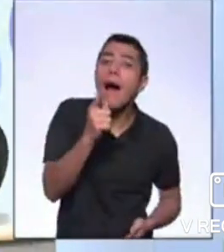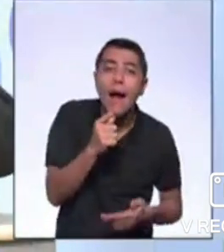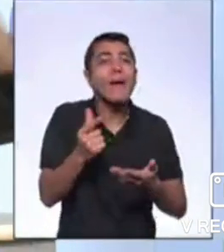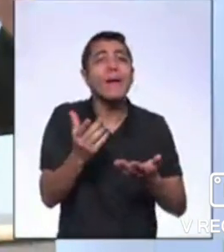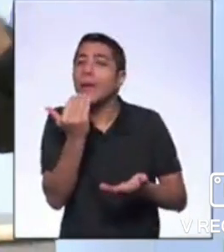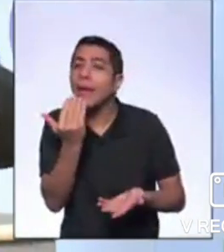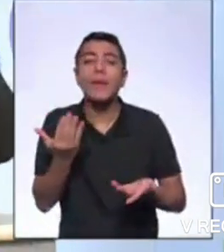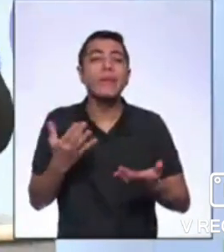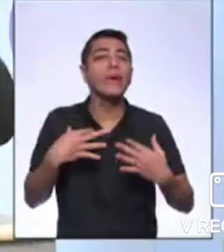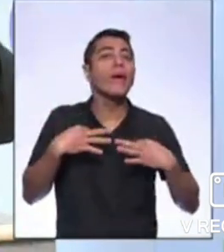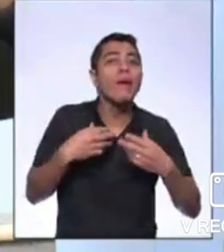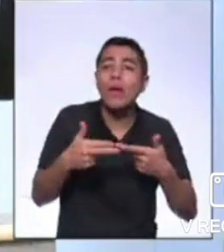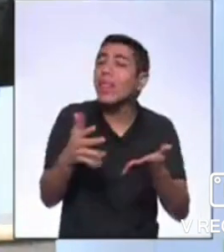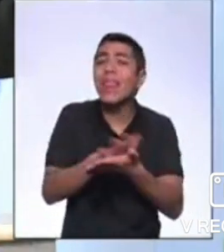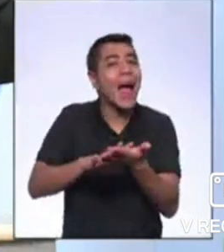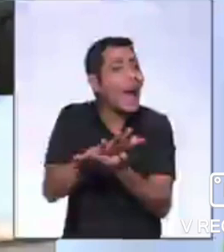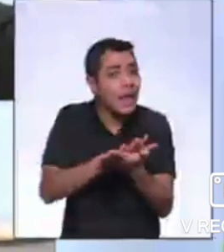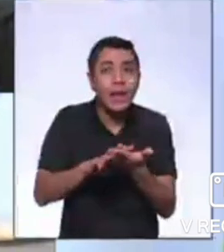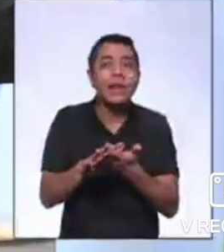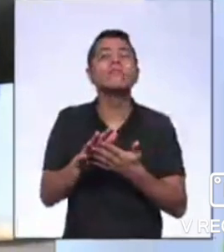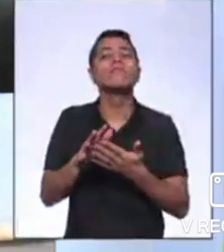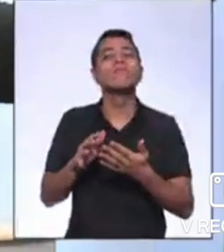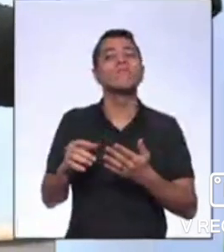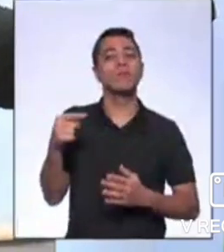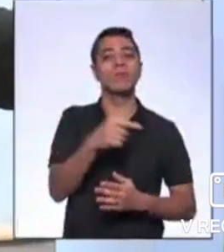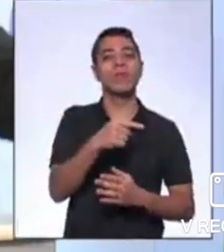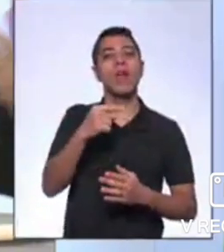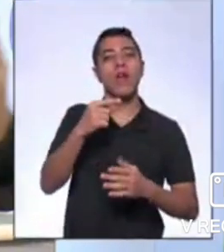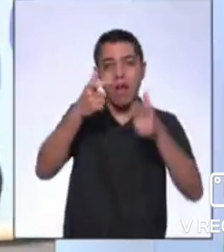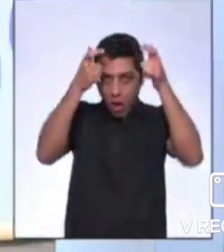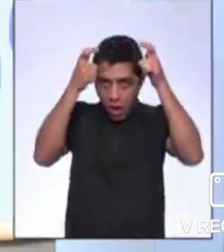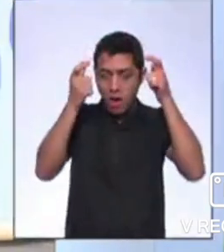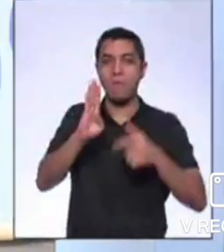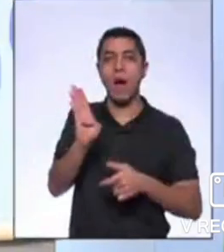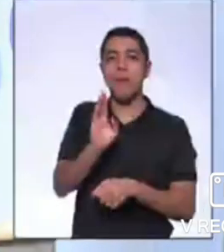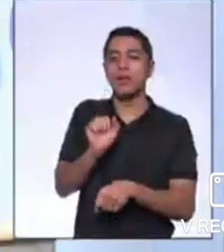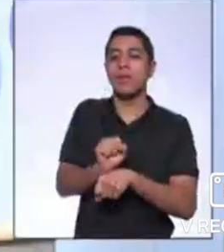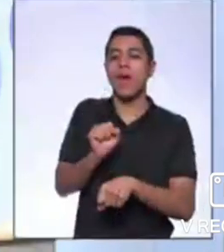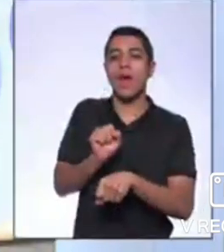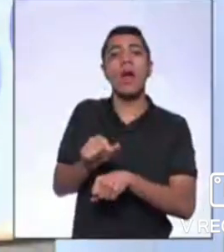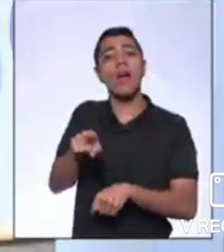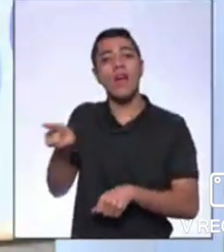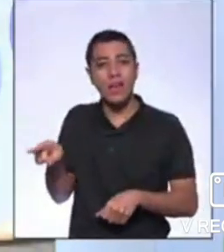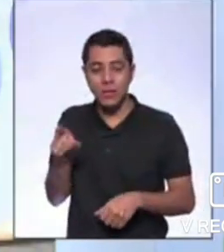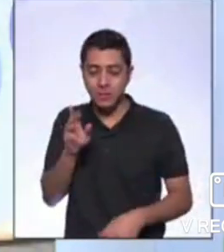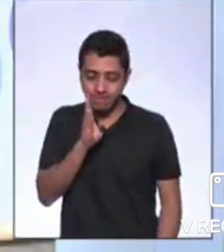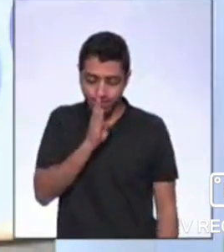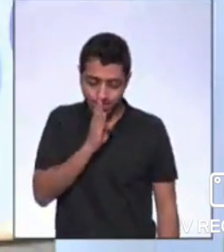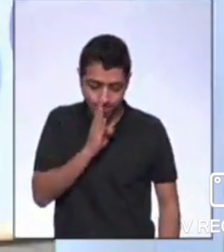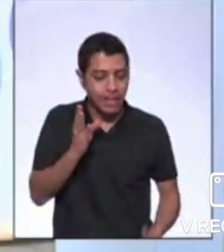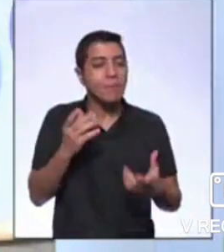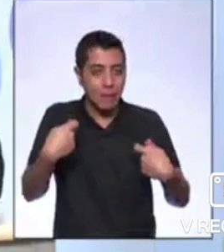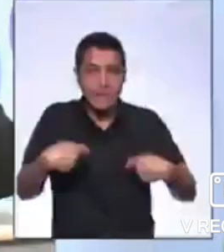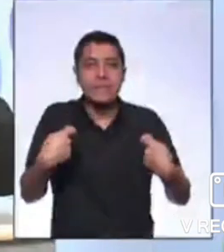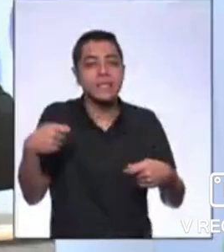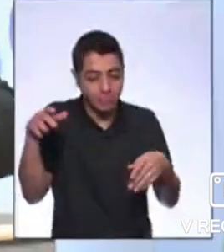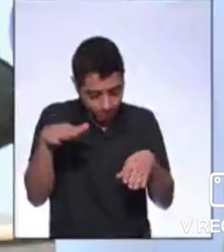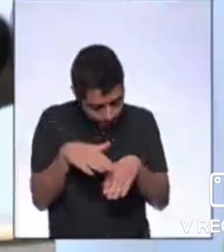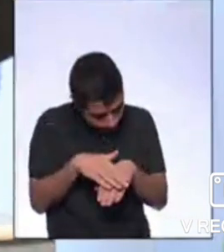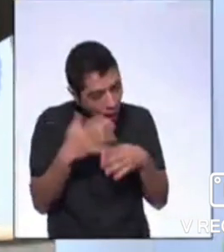os príncipes, primeiro foram os príncipes levados para Babilônia, foram treinados para servir no palácio,